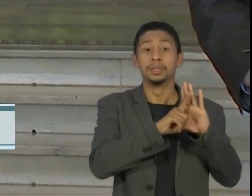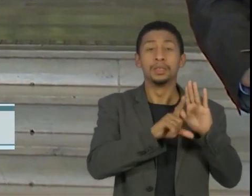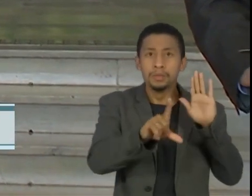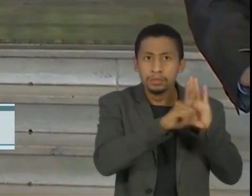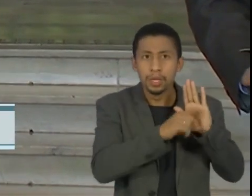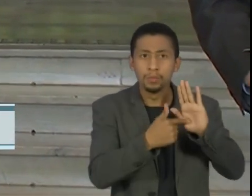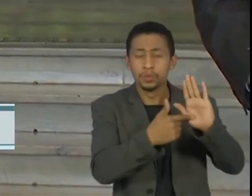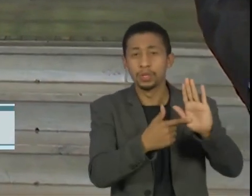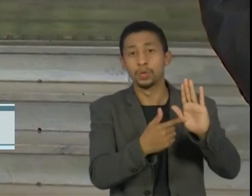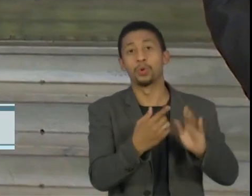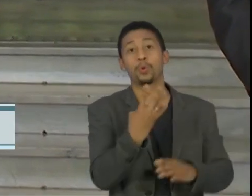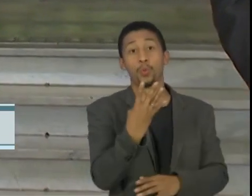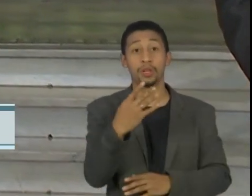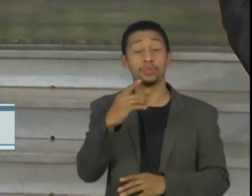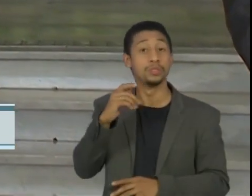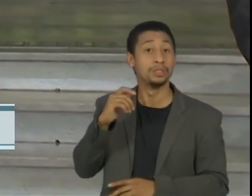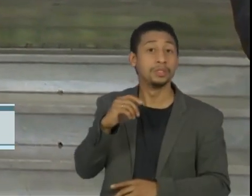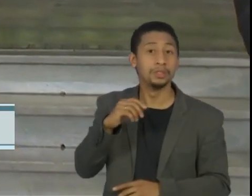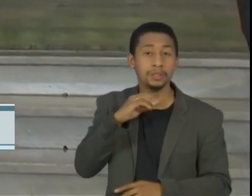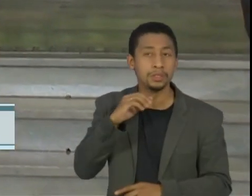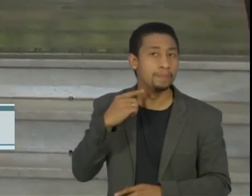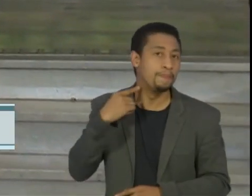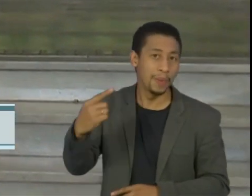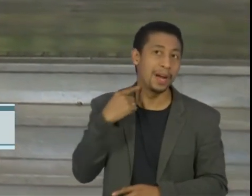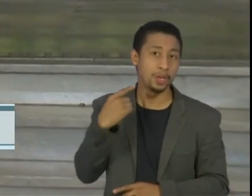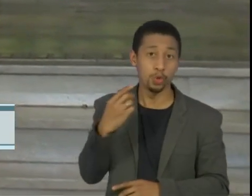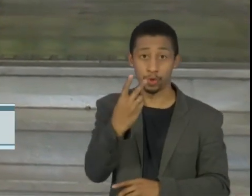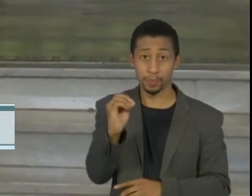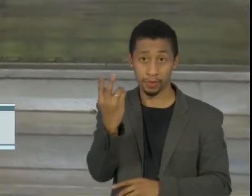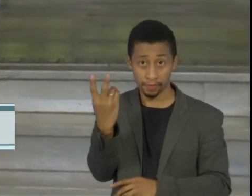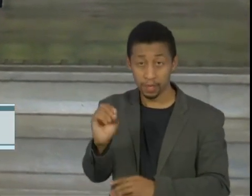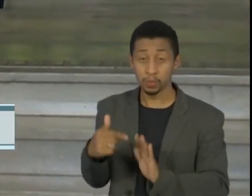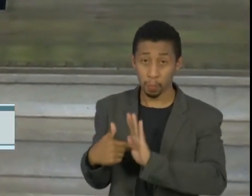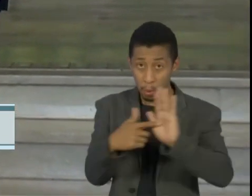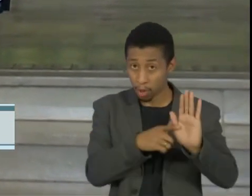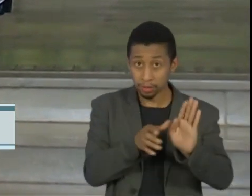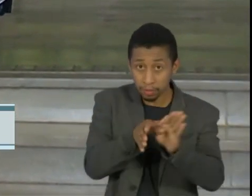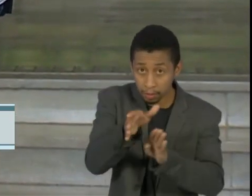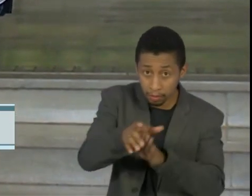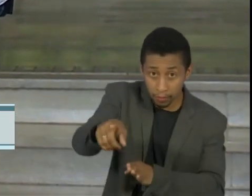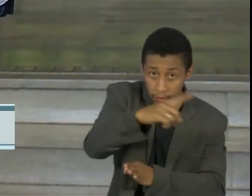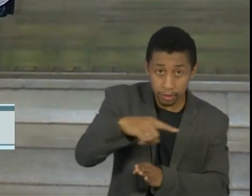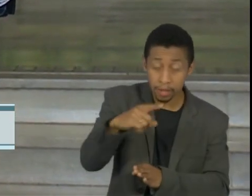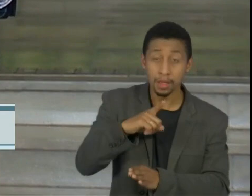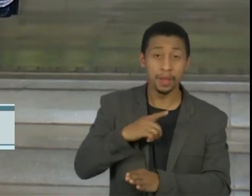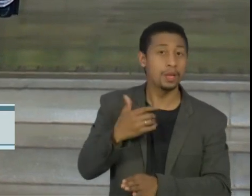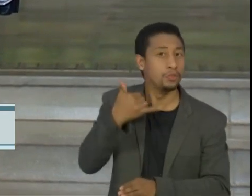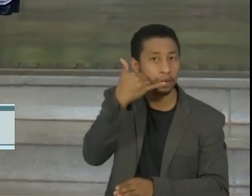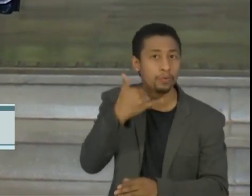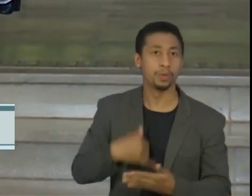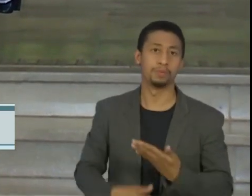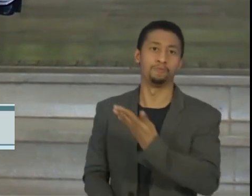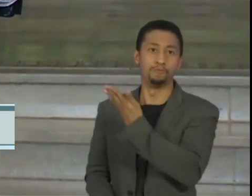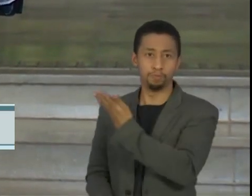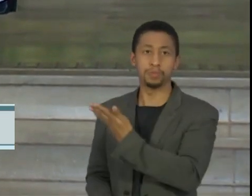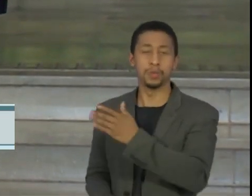de 4 de maio de 2020, que indica também aqui o telefone 0800